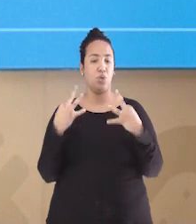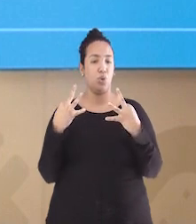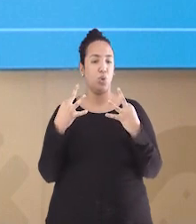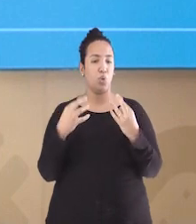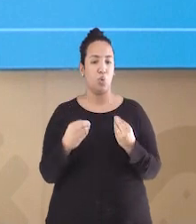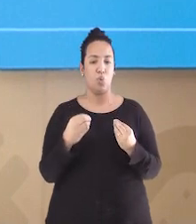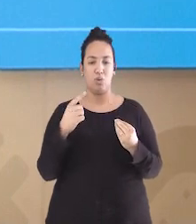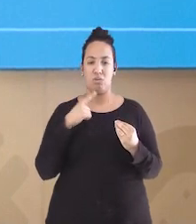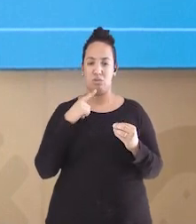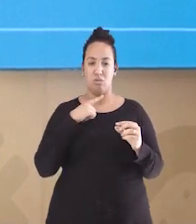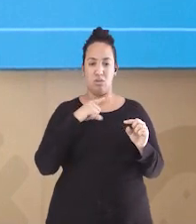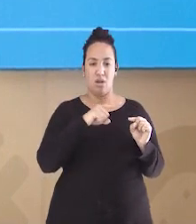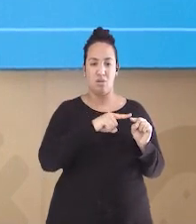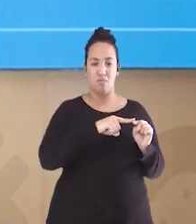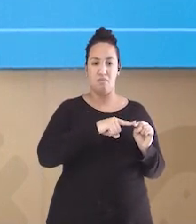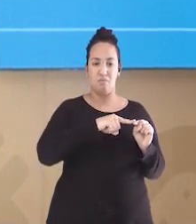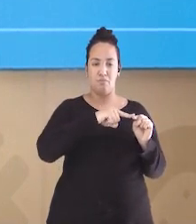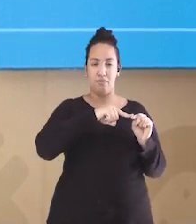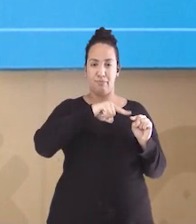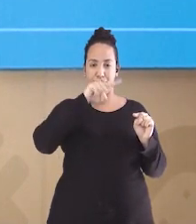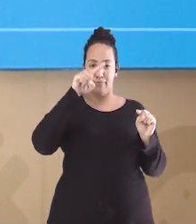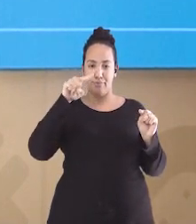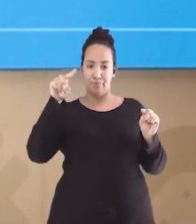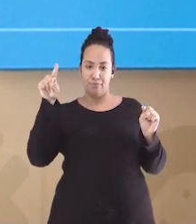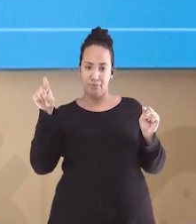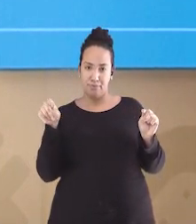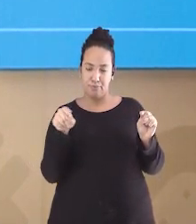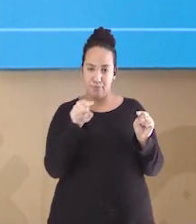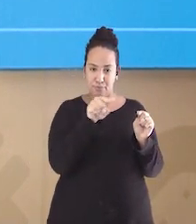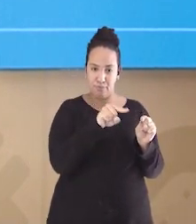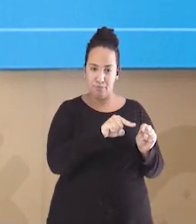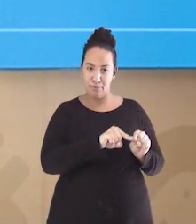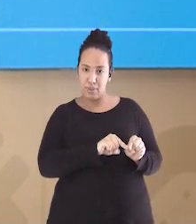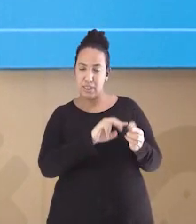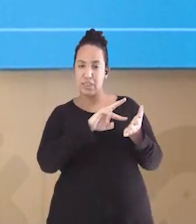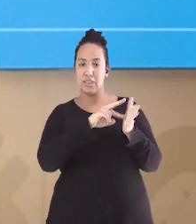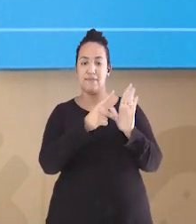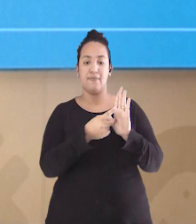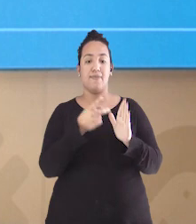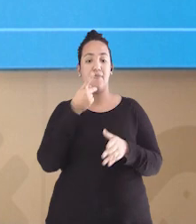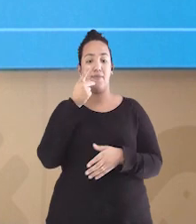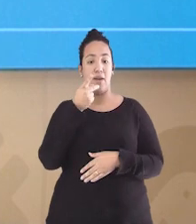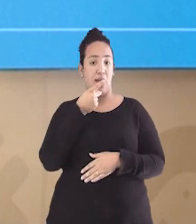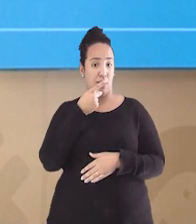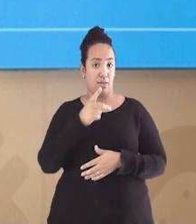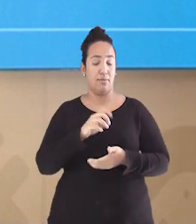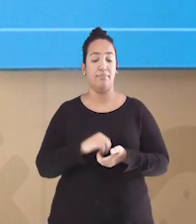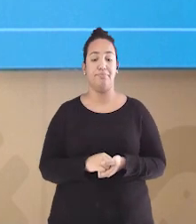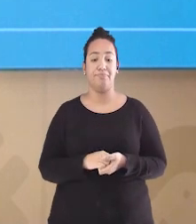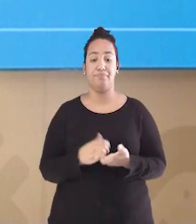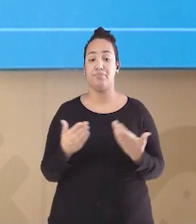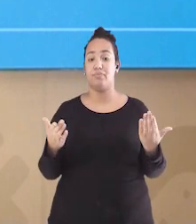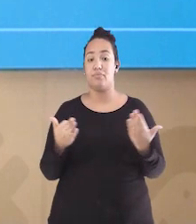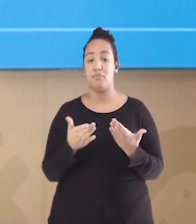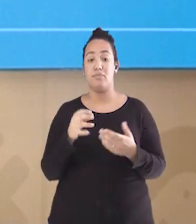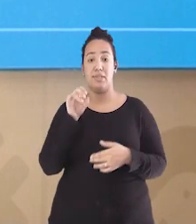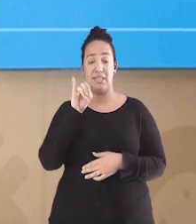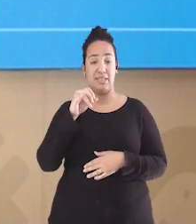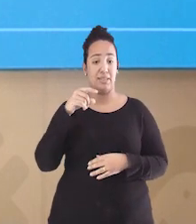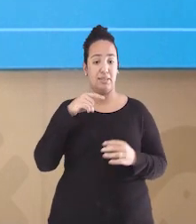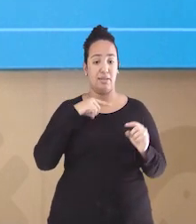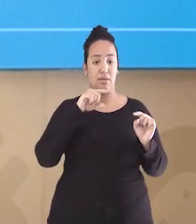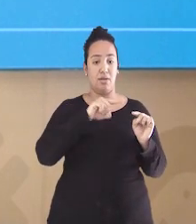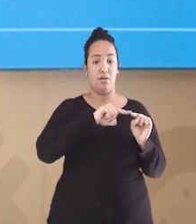Todos que têm este sinal são balões de fala. Os balões que apresentam